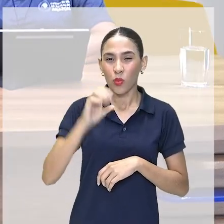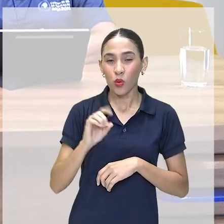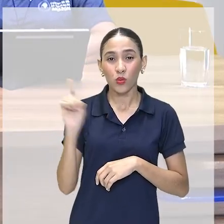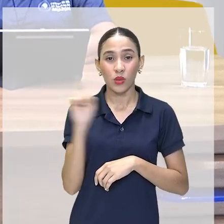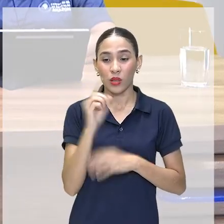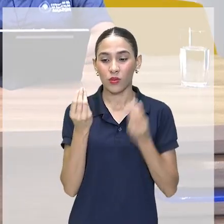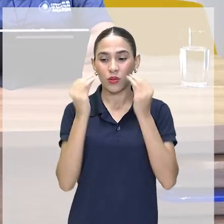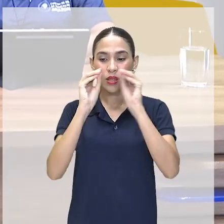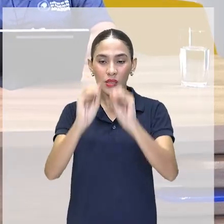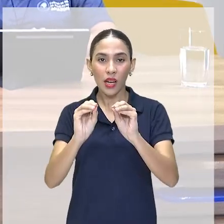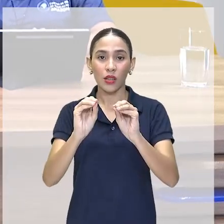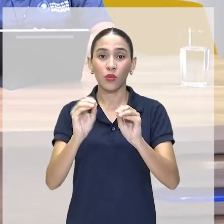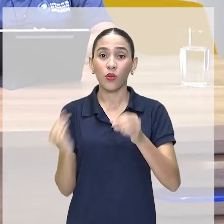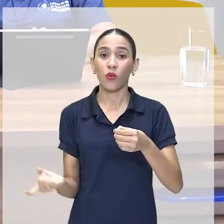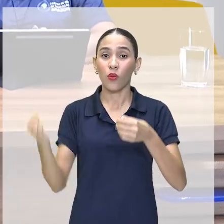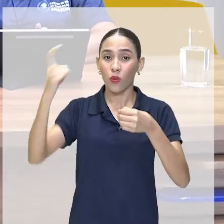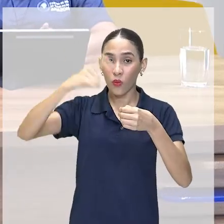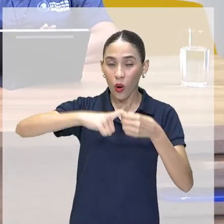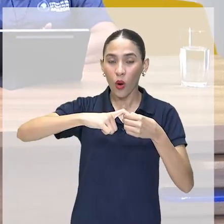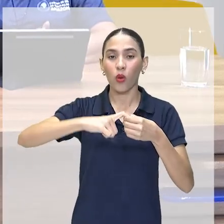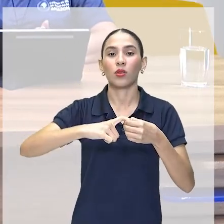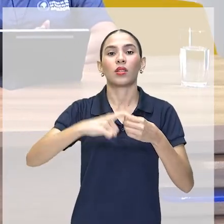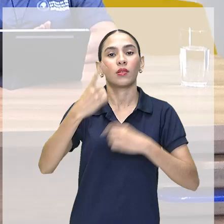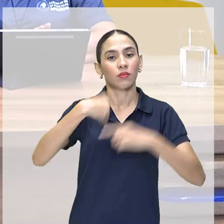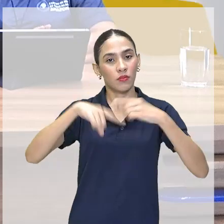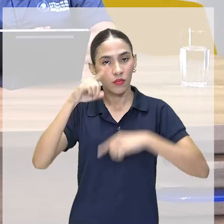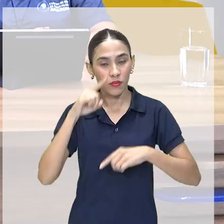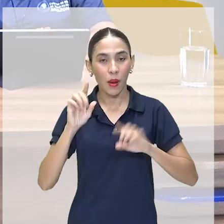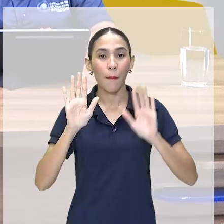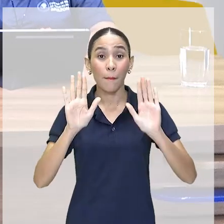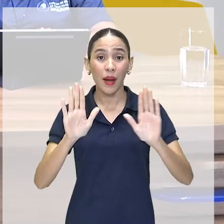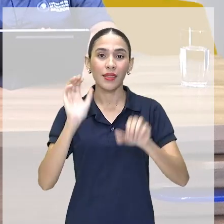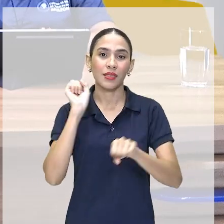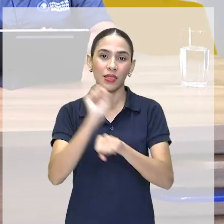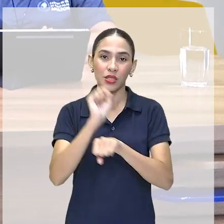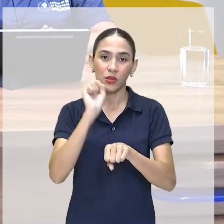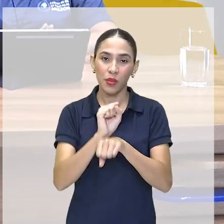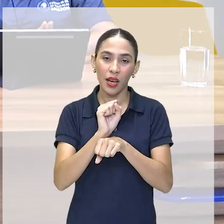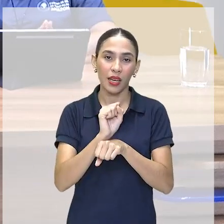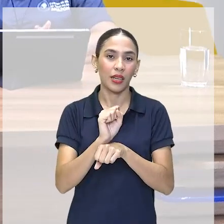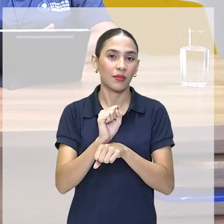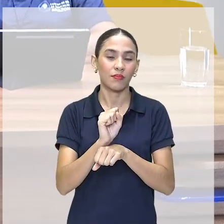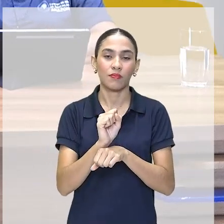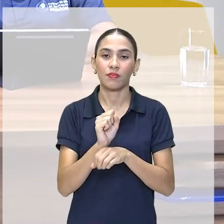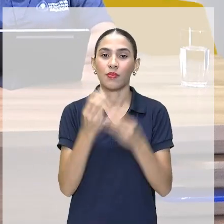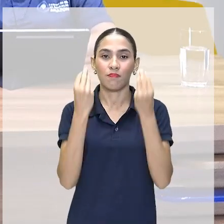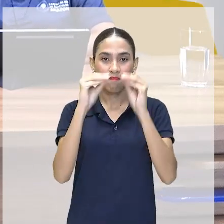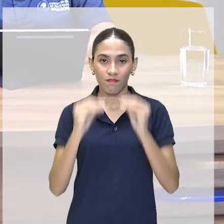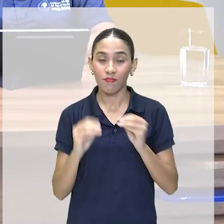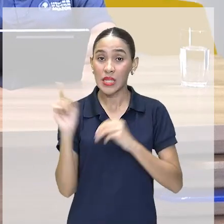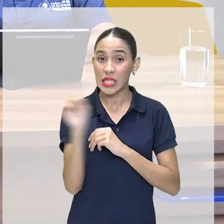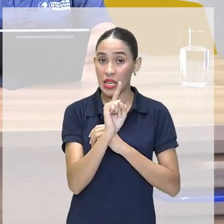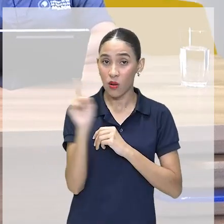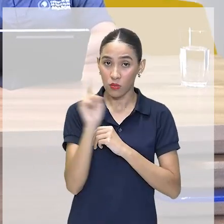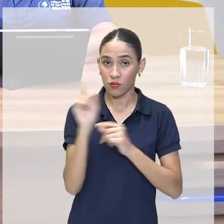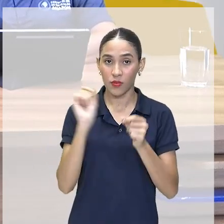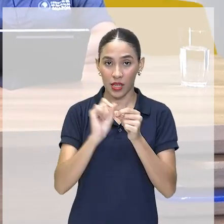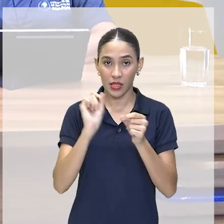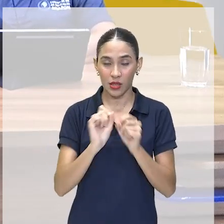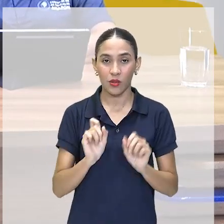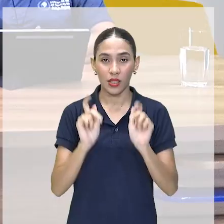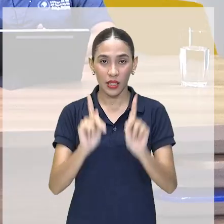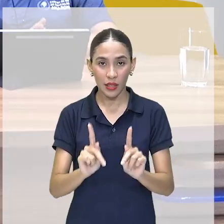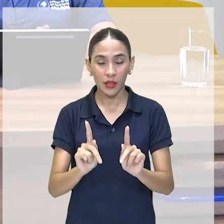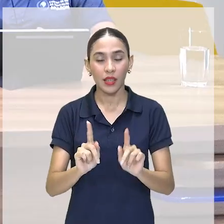não foi lançado, você volta naquele dia e atualiza. Mas aguardem e não façam nenhum lançamento nesse dia. Né?